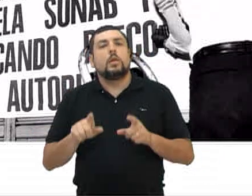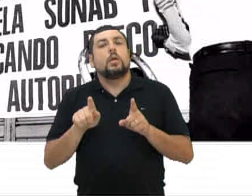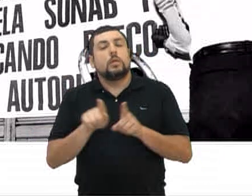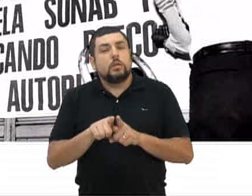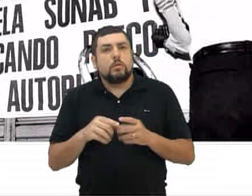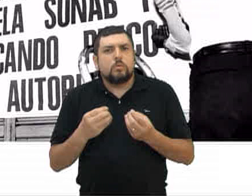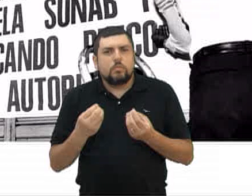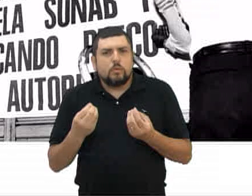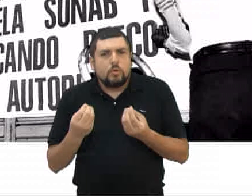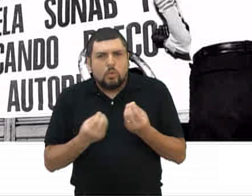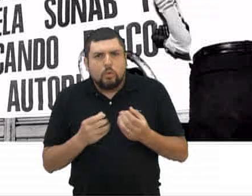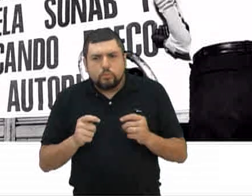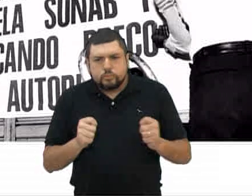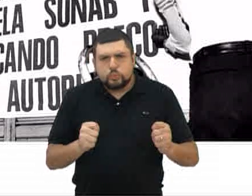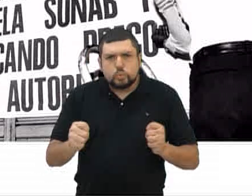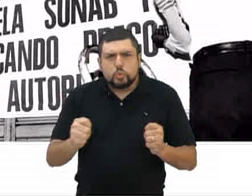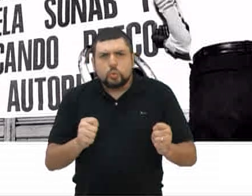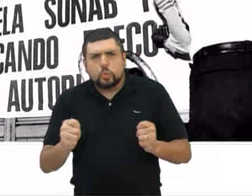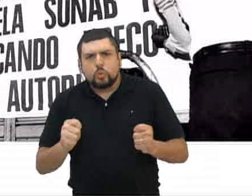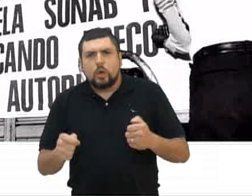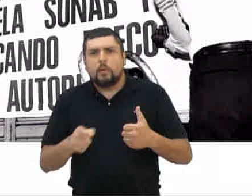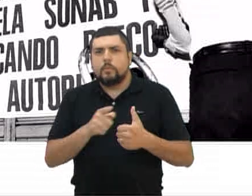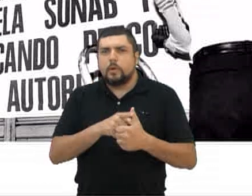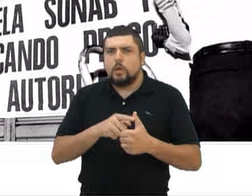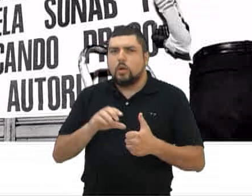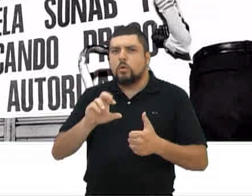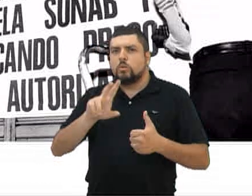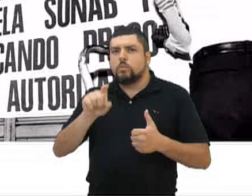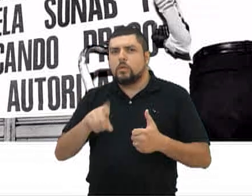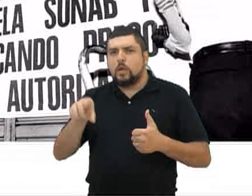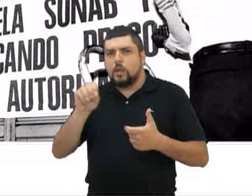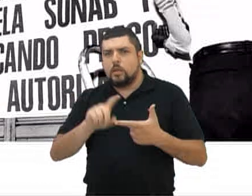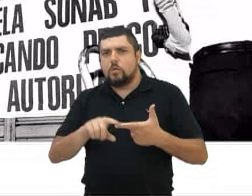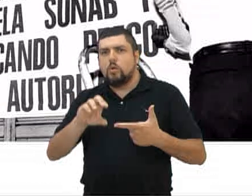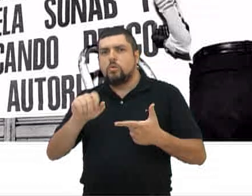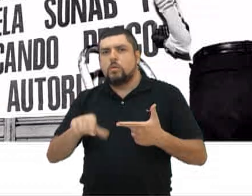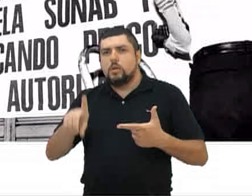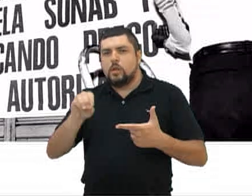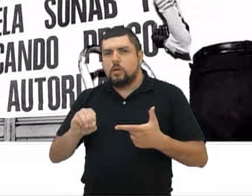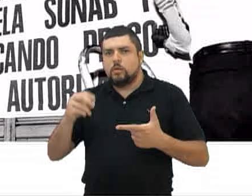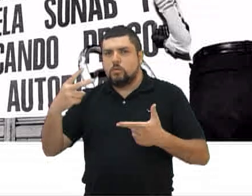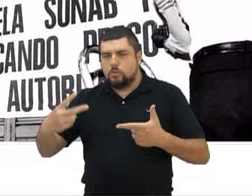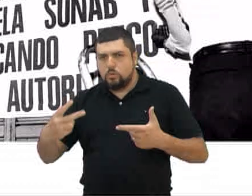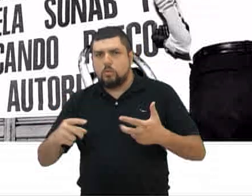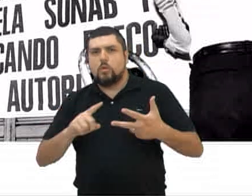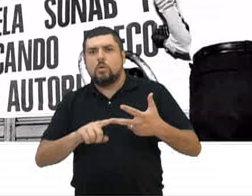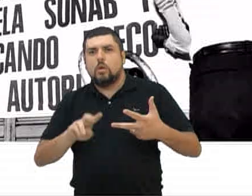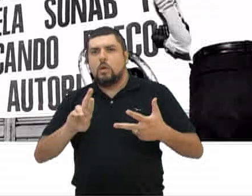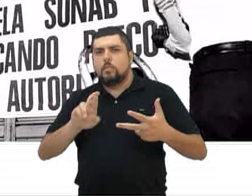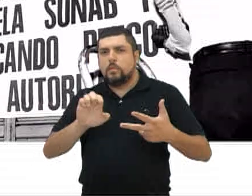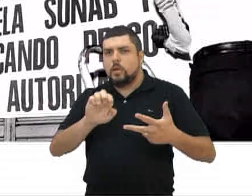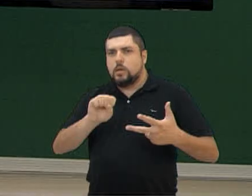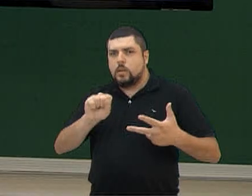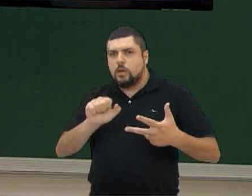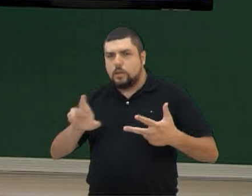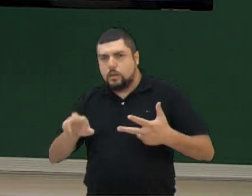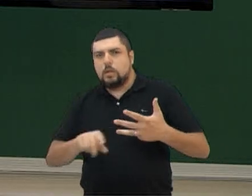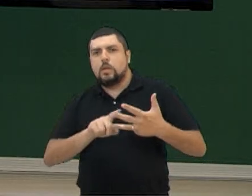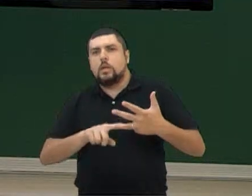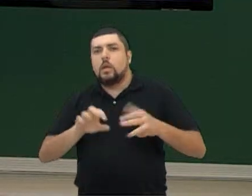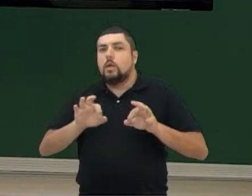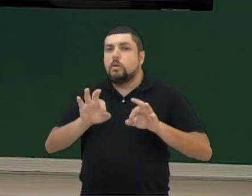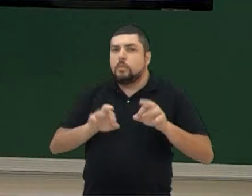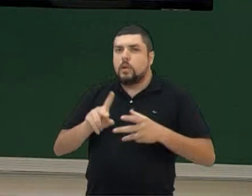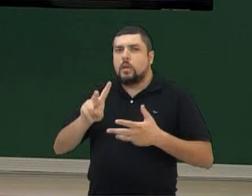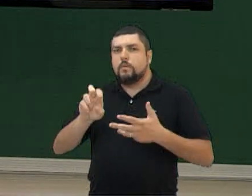de contornar, que são o Plano Cruzado 2, o Plano Bresser e o Plano Verão. Foram 4 planos